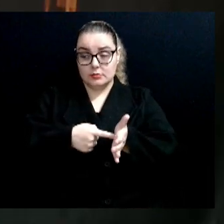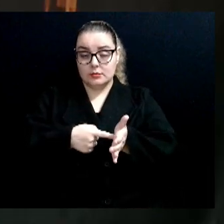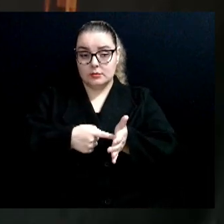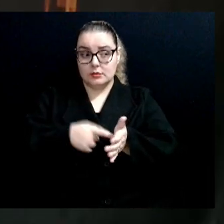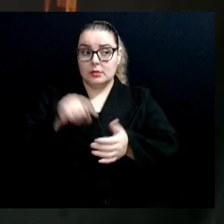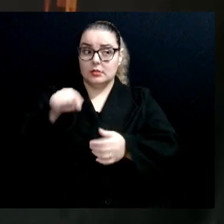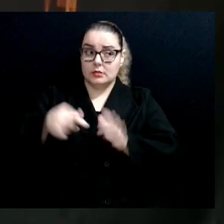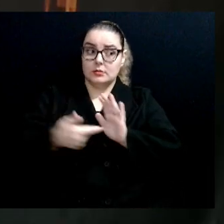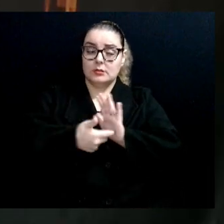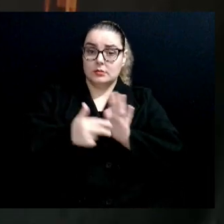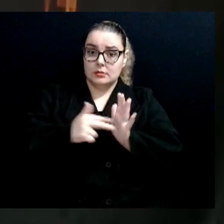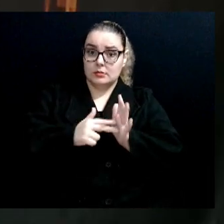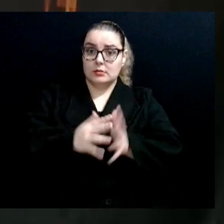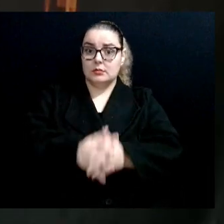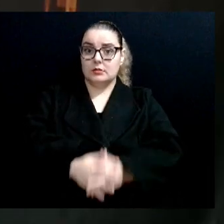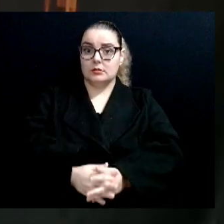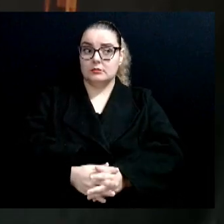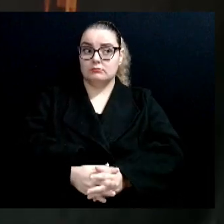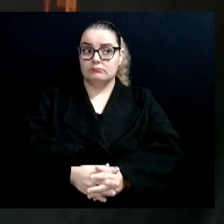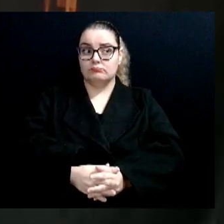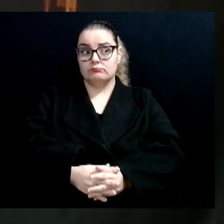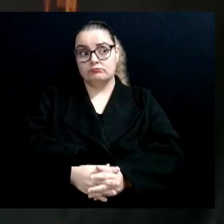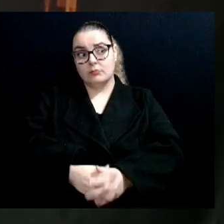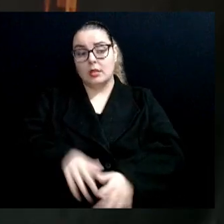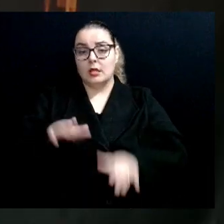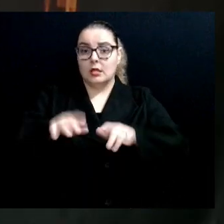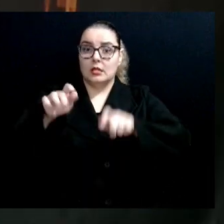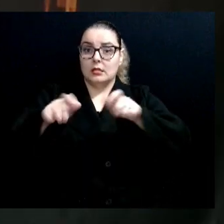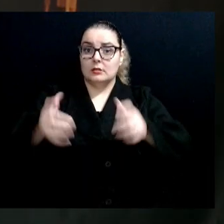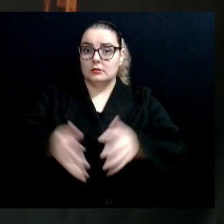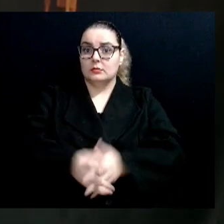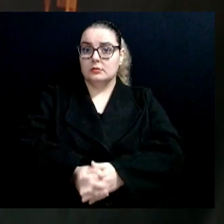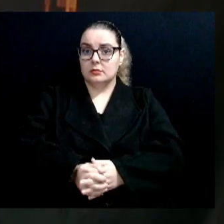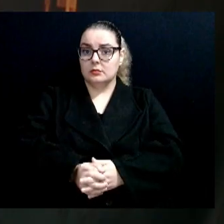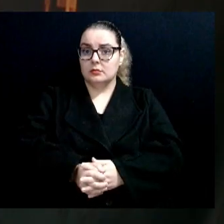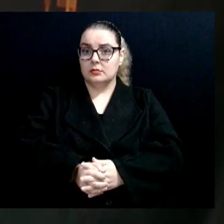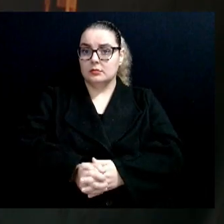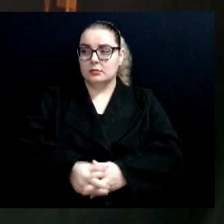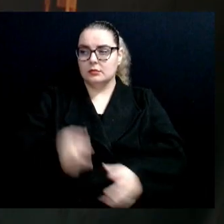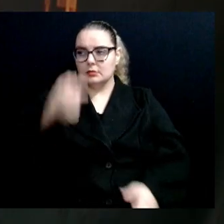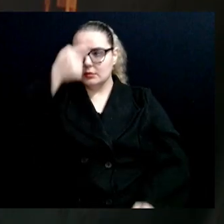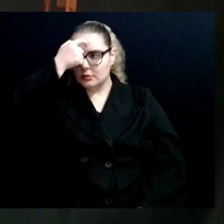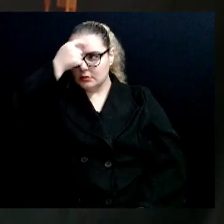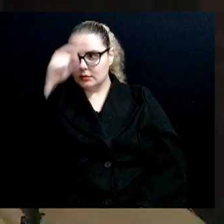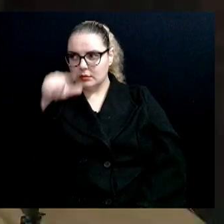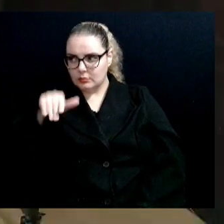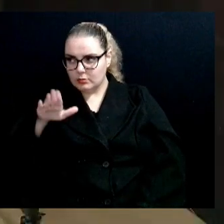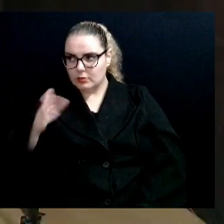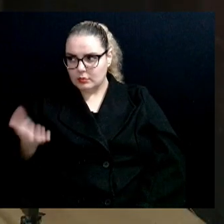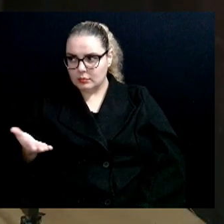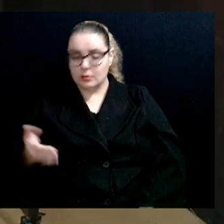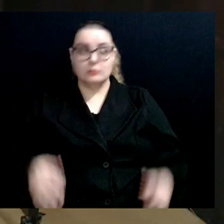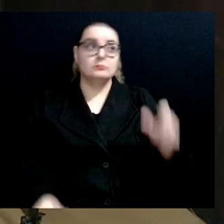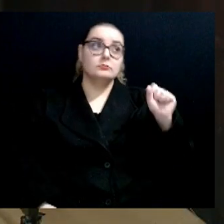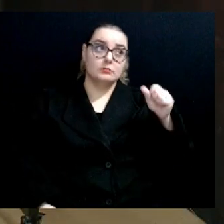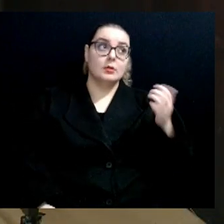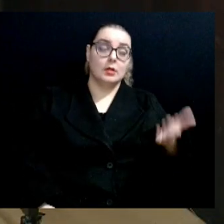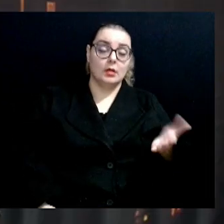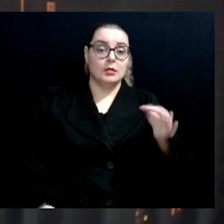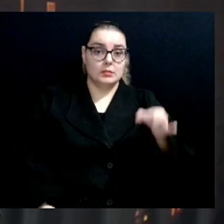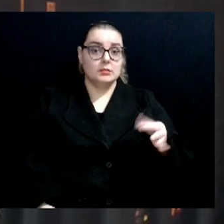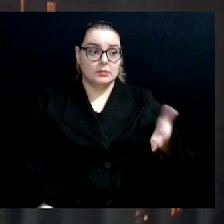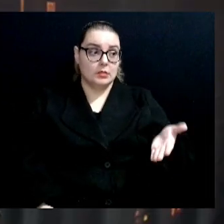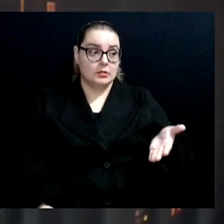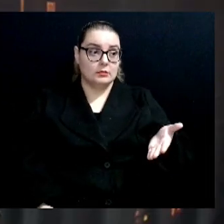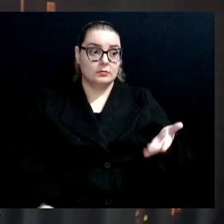que, de repente, as pessoas estão se conscientizando um pouco mais. Exato, é muito